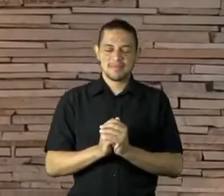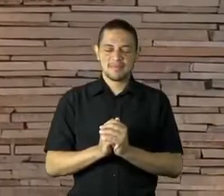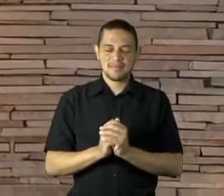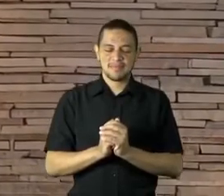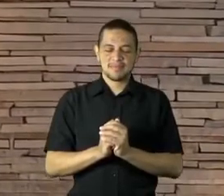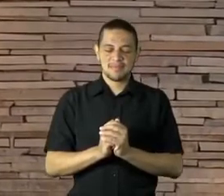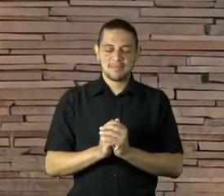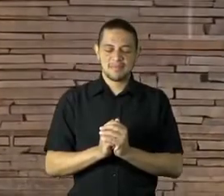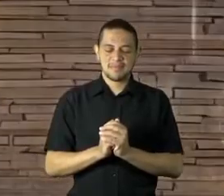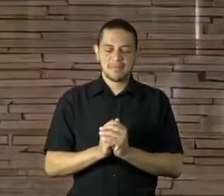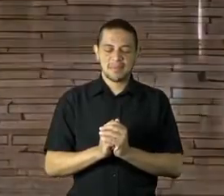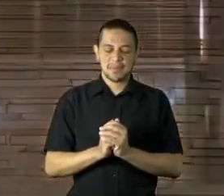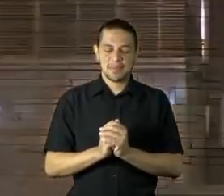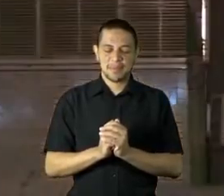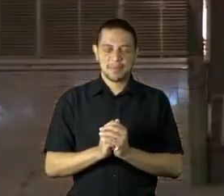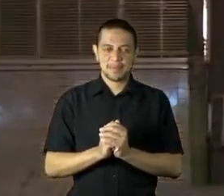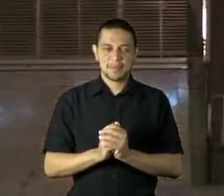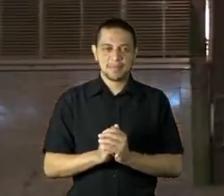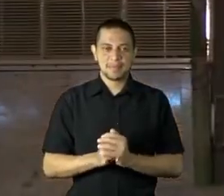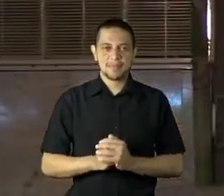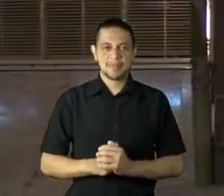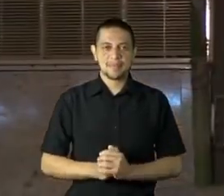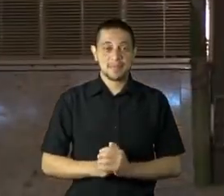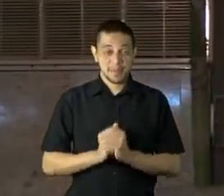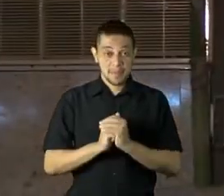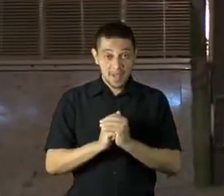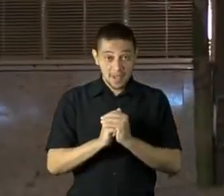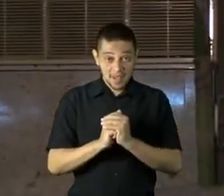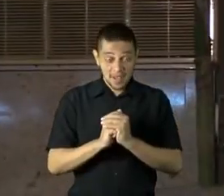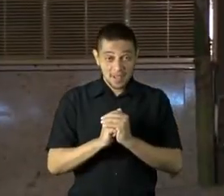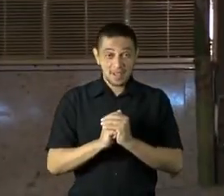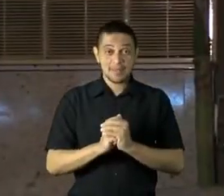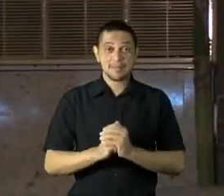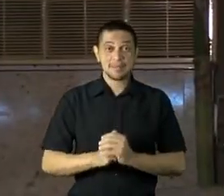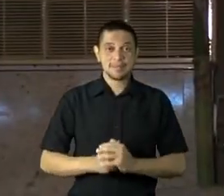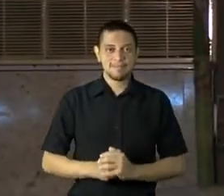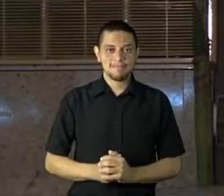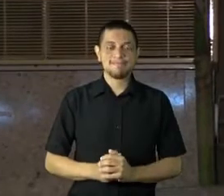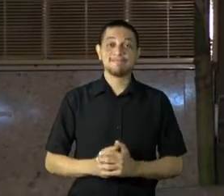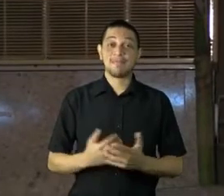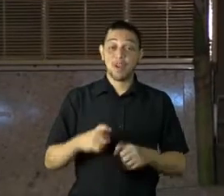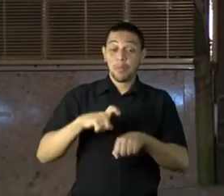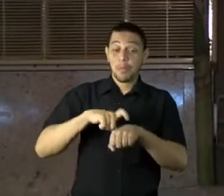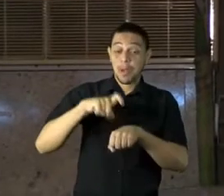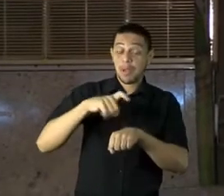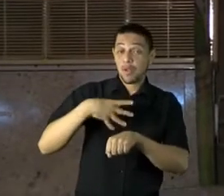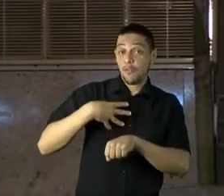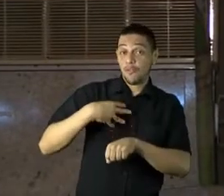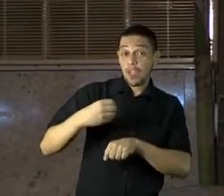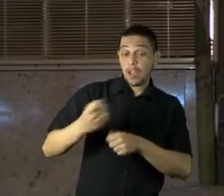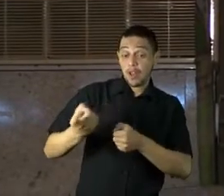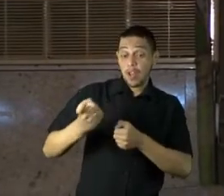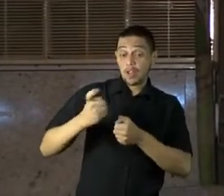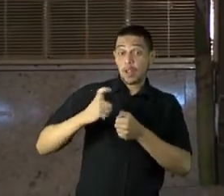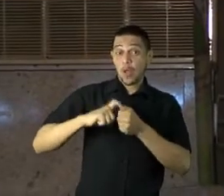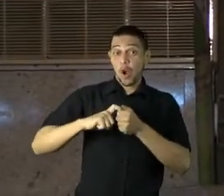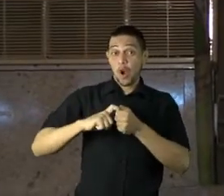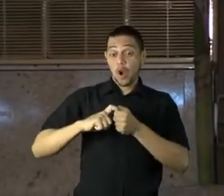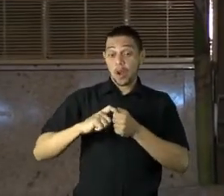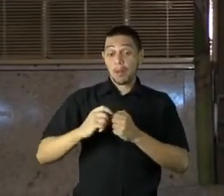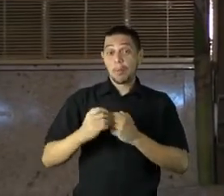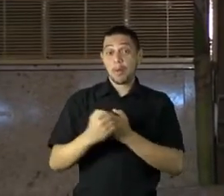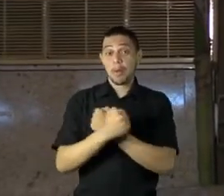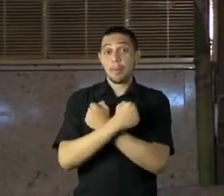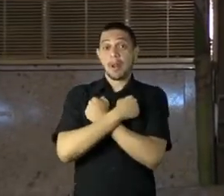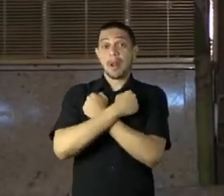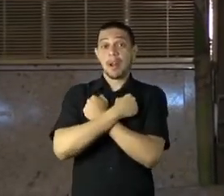E aí e amém quando um filho retorna quando ele volta para